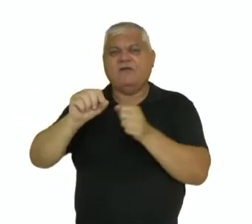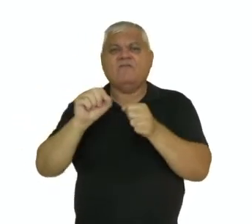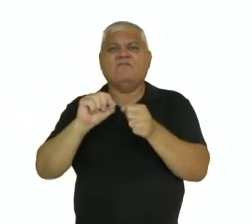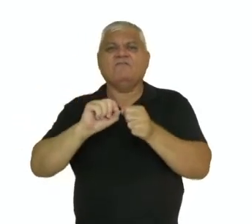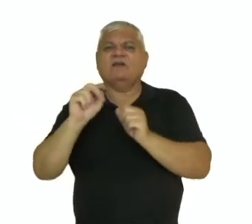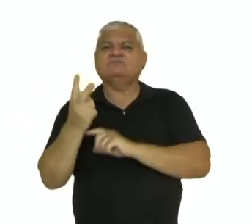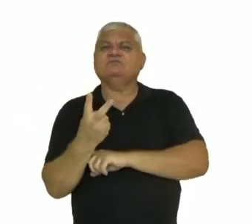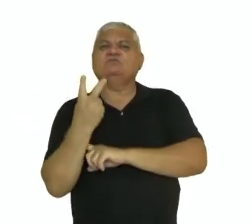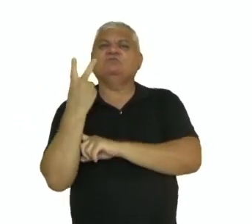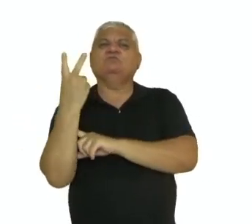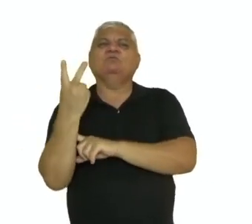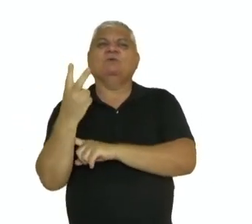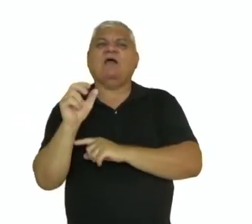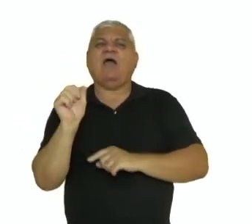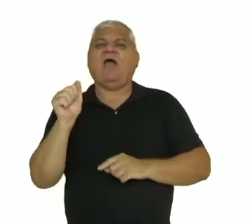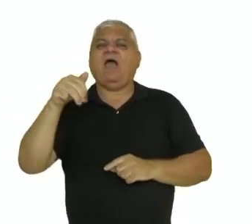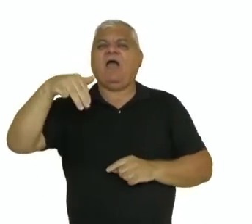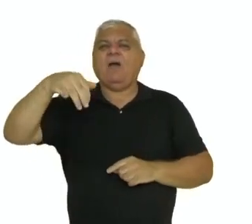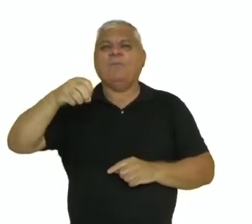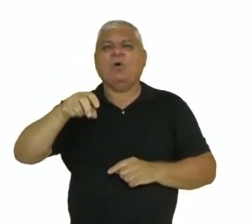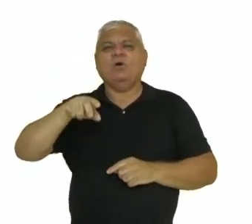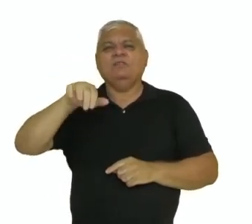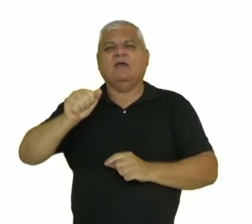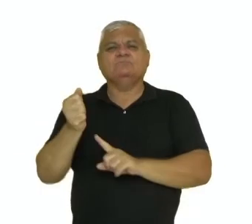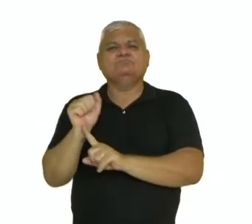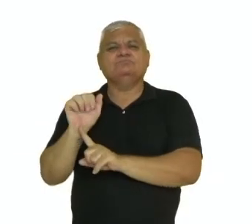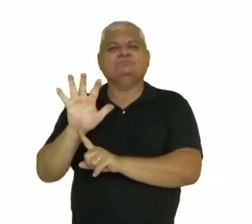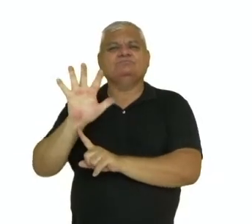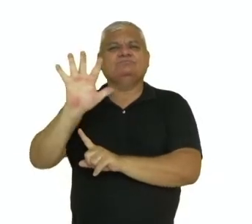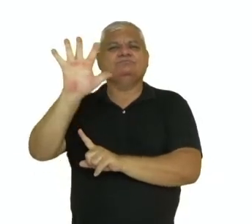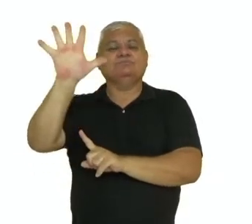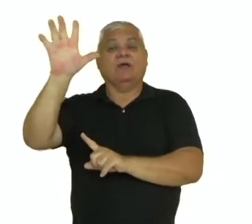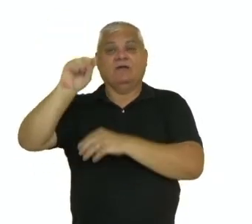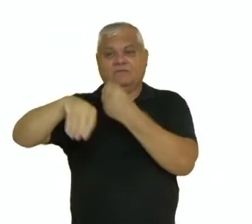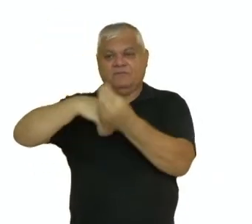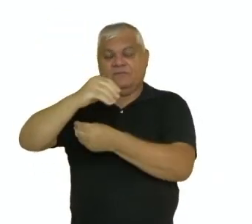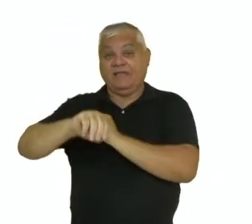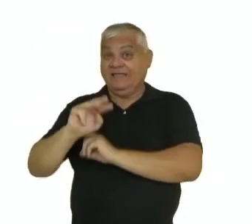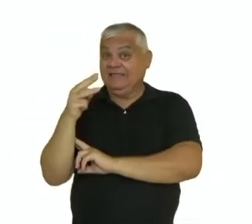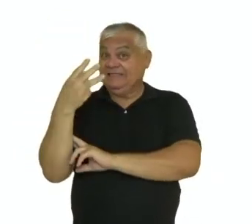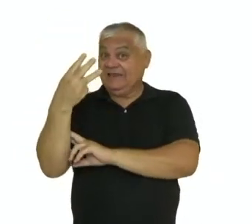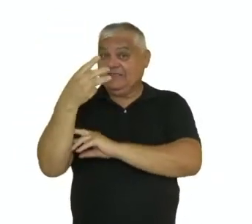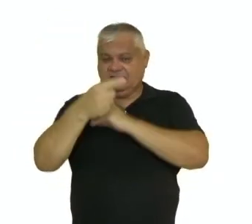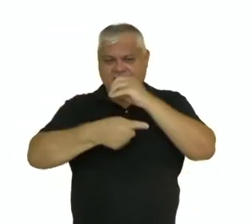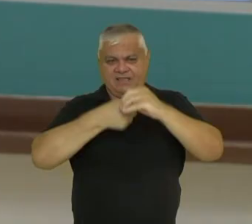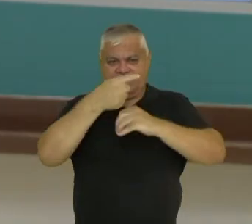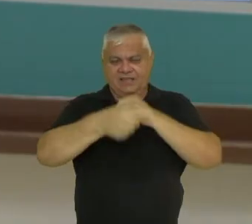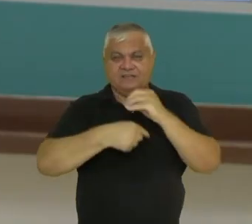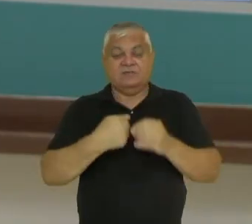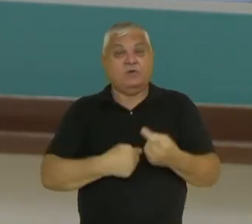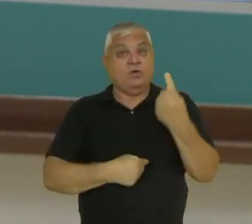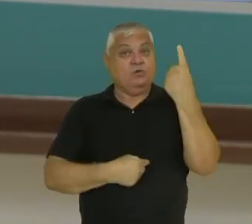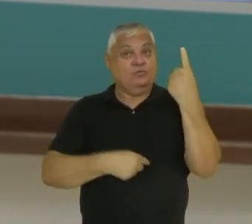moléculas de amônia gasosa, a qual é formada por 3 átomos de hidrogênio e 1 de